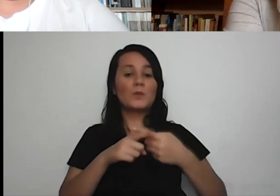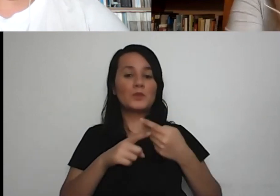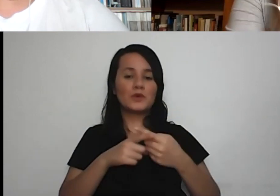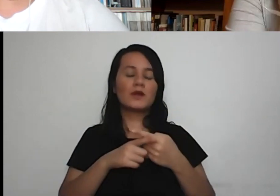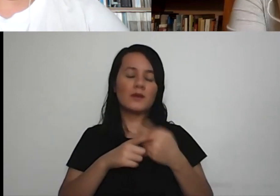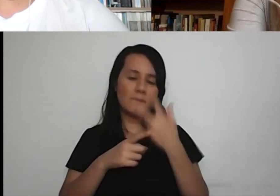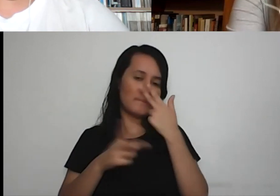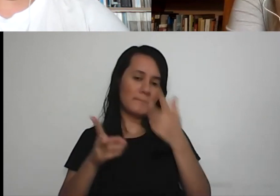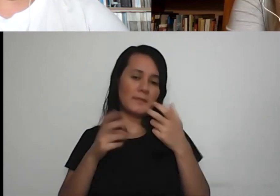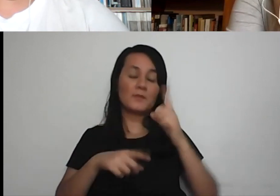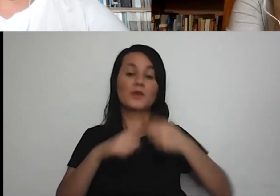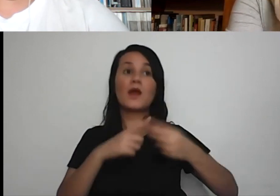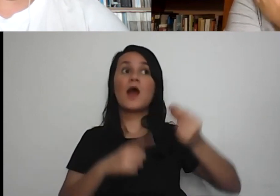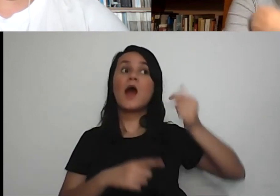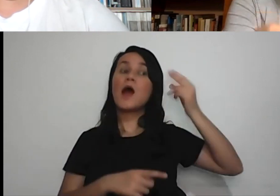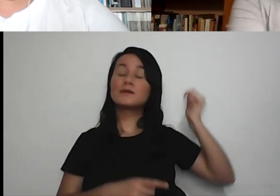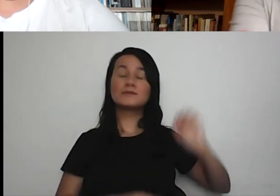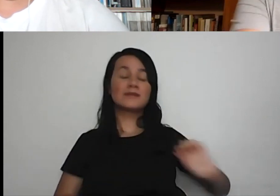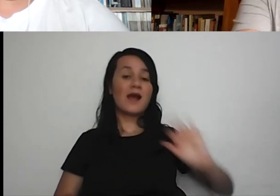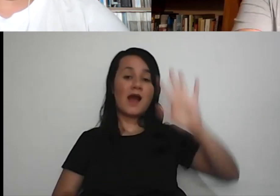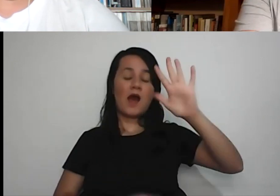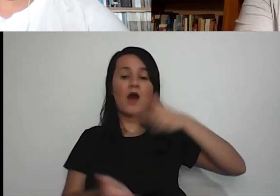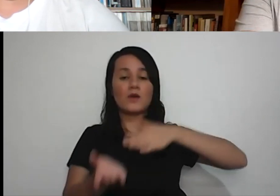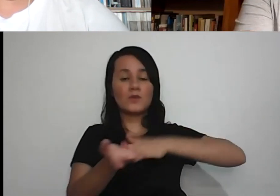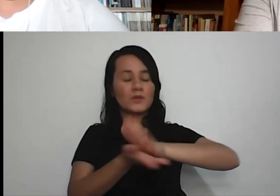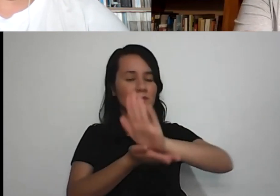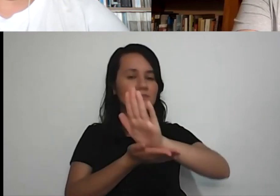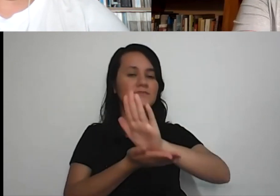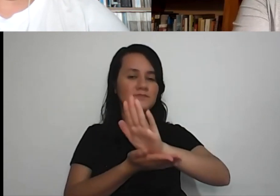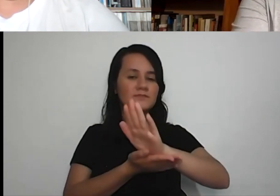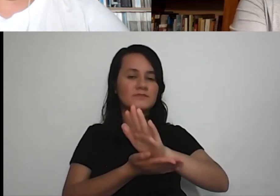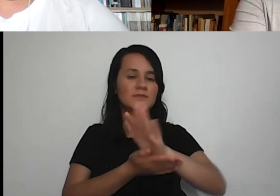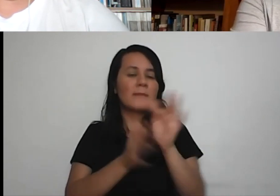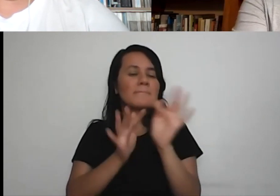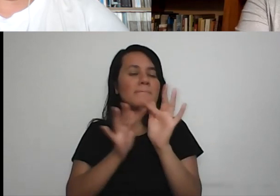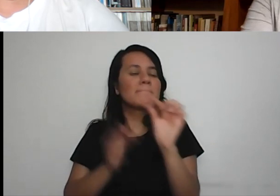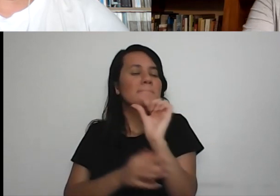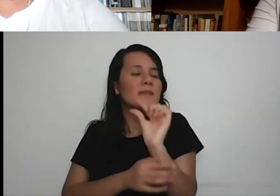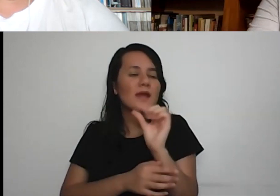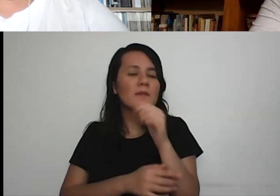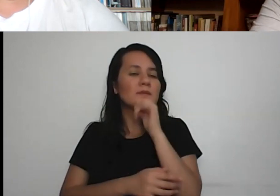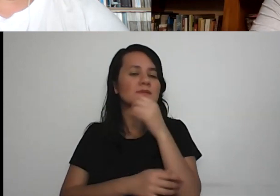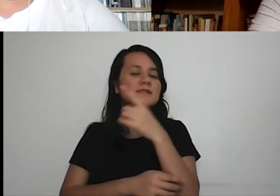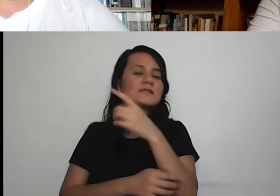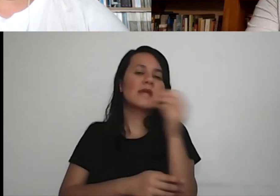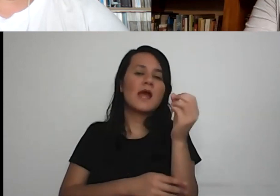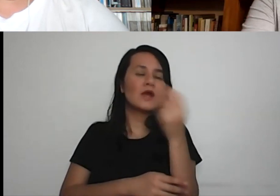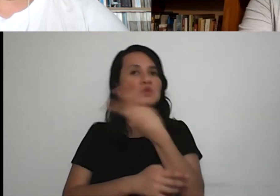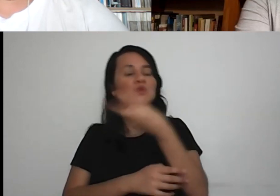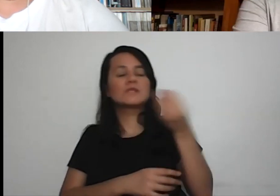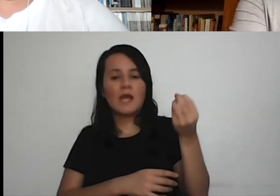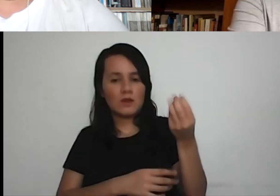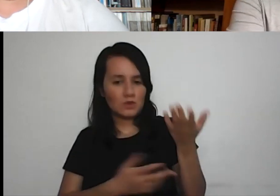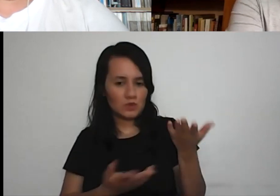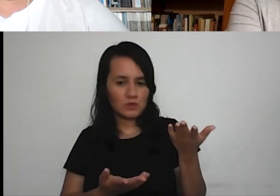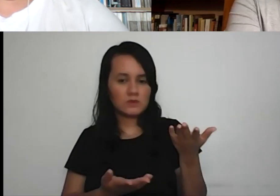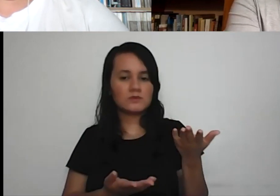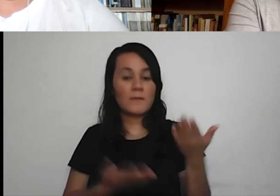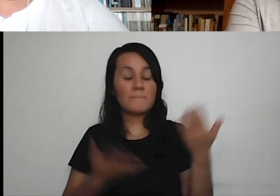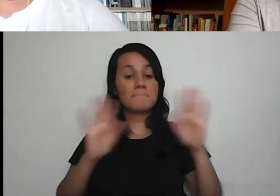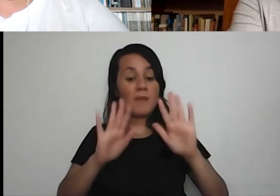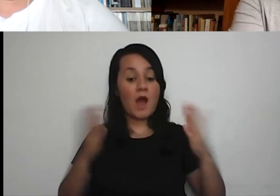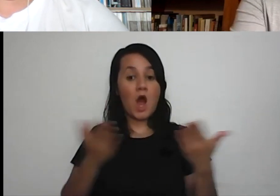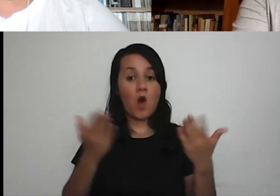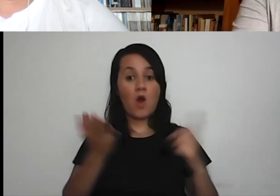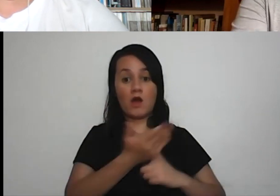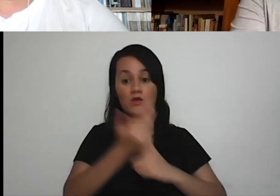né? Antes era muito caro você fazer uma impressão pequena, né, de 100, 200 exemplares, mas com a tecnologia digital